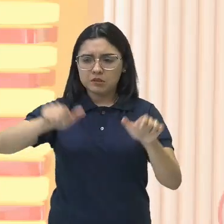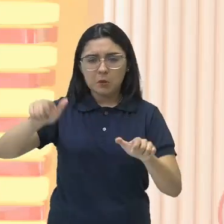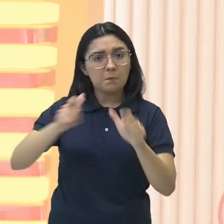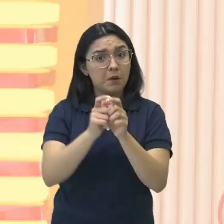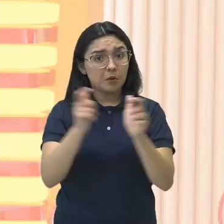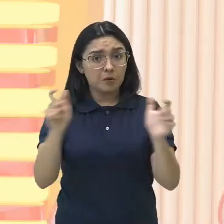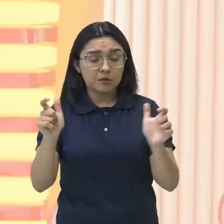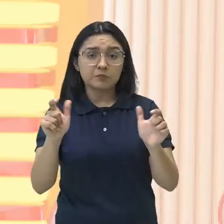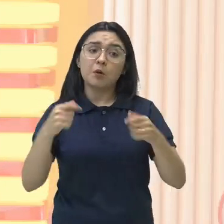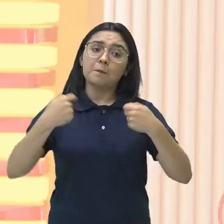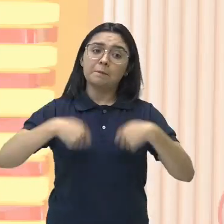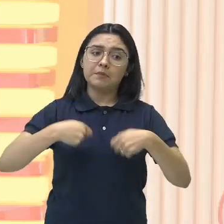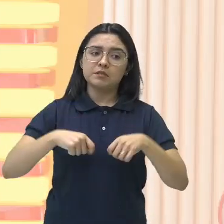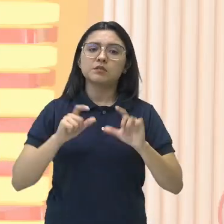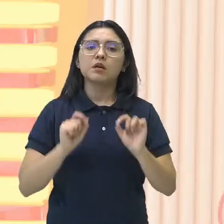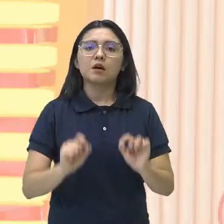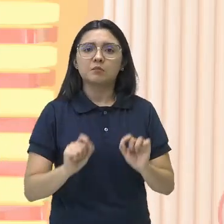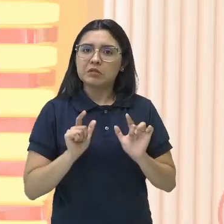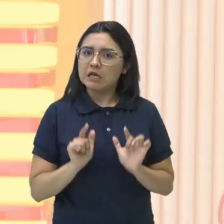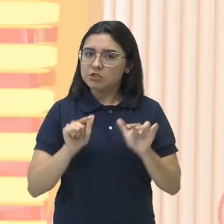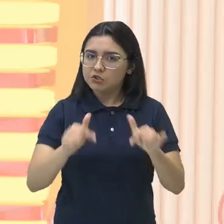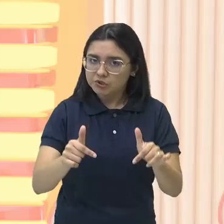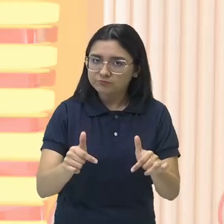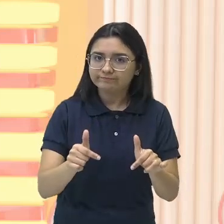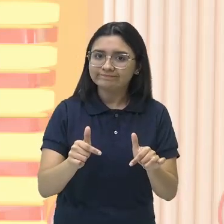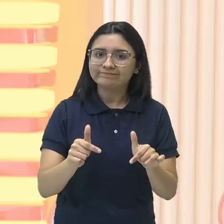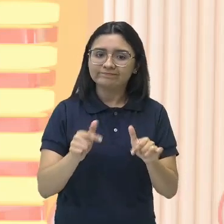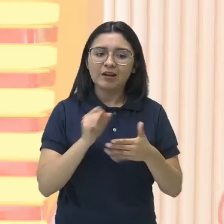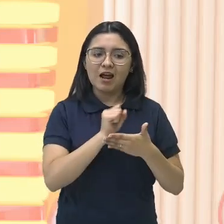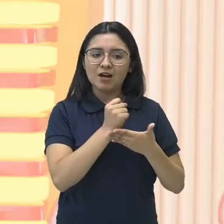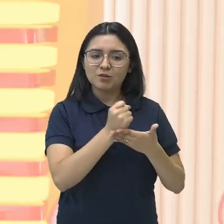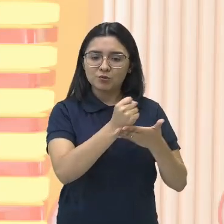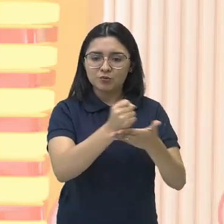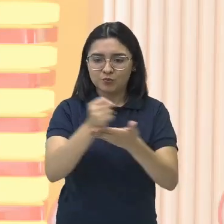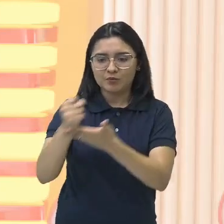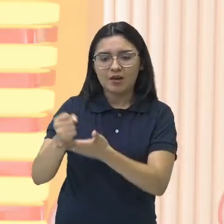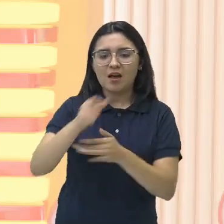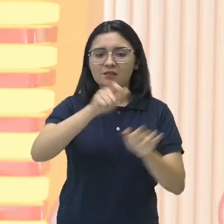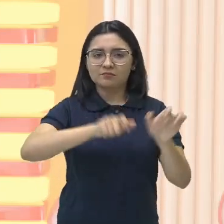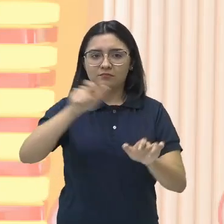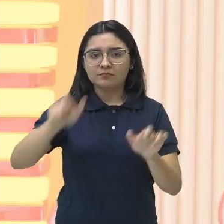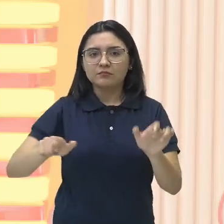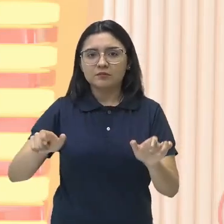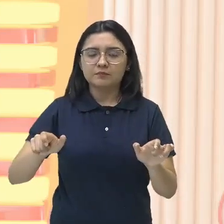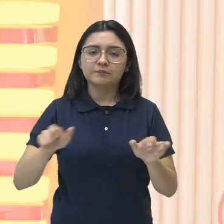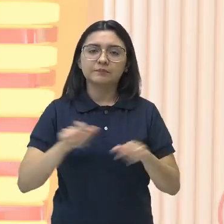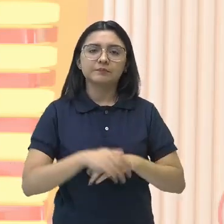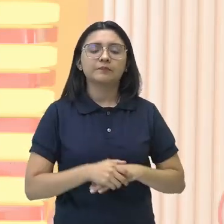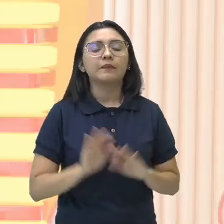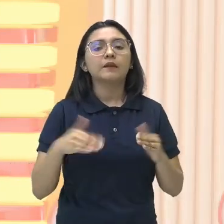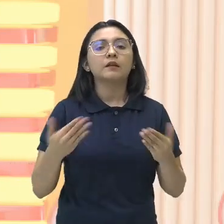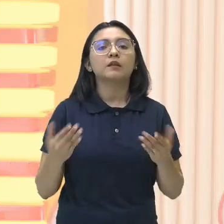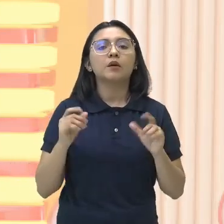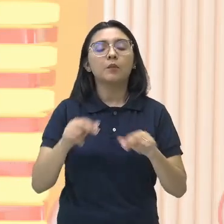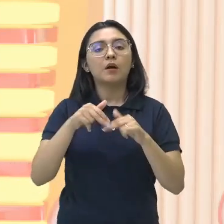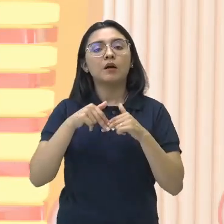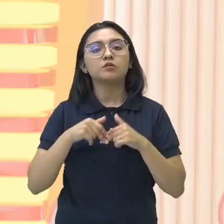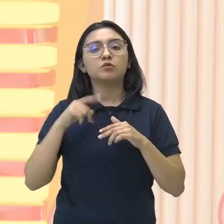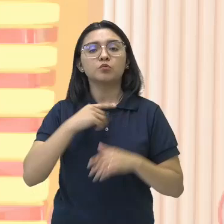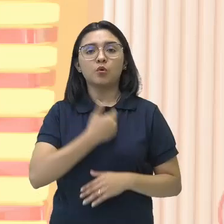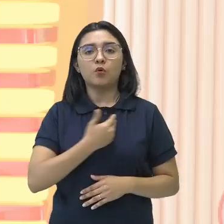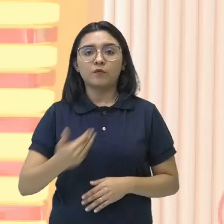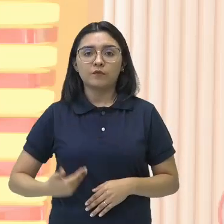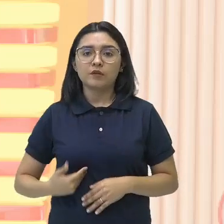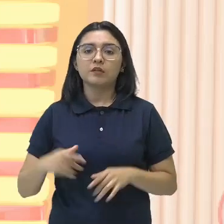população, então precisamos tomar atitudes ali que atendam essas pessoas. Né? Então, a partir do governo Getúlio Vargas veio, né,